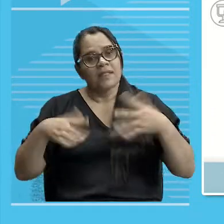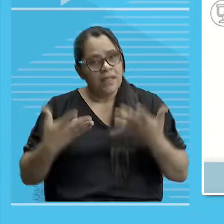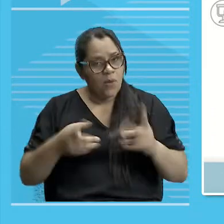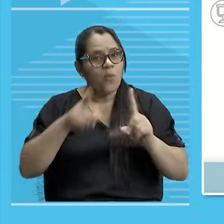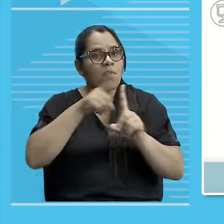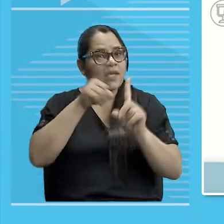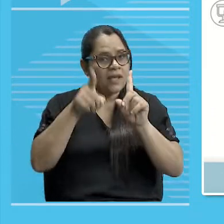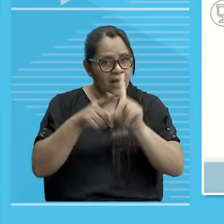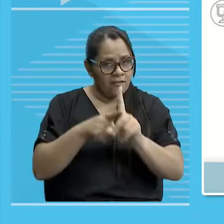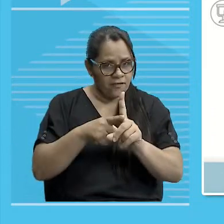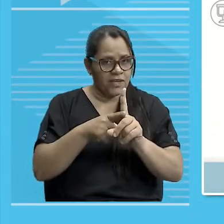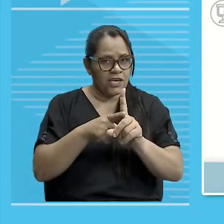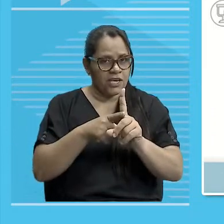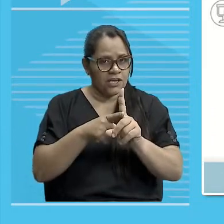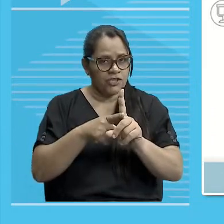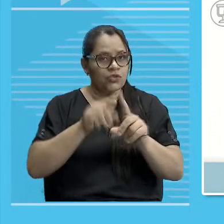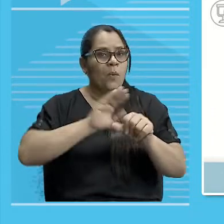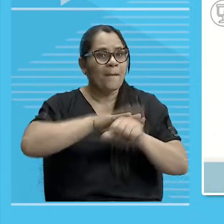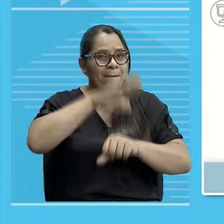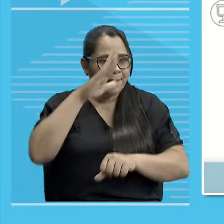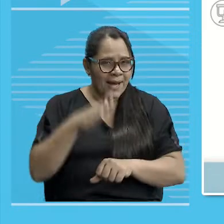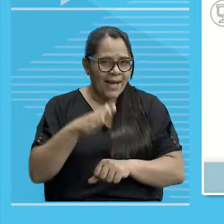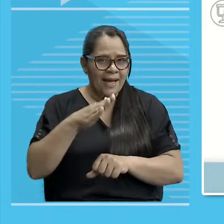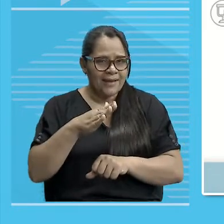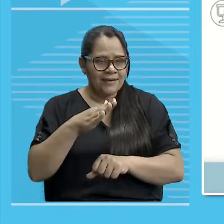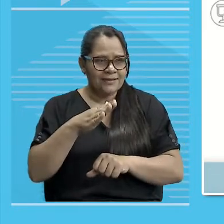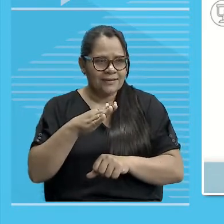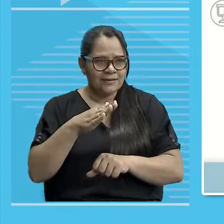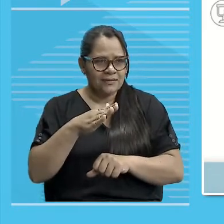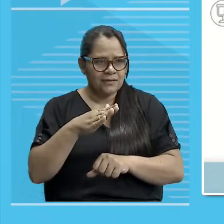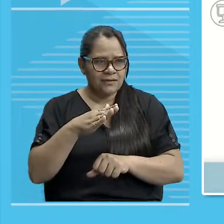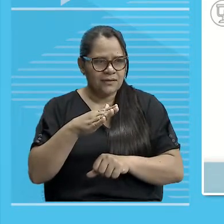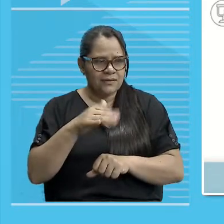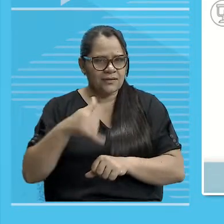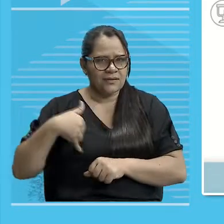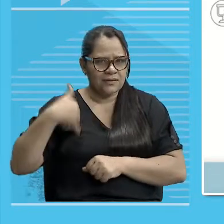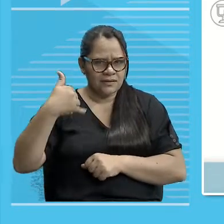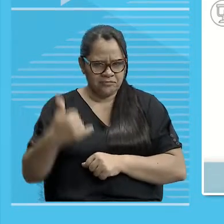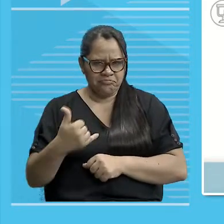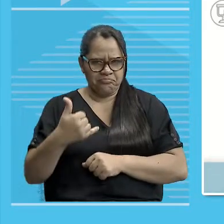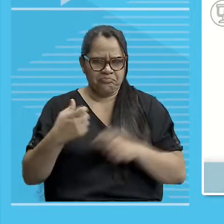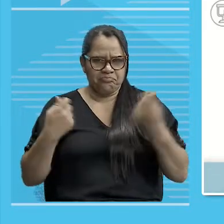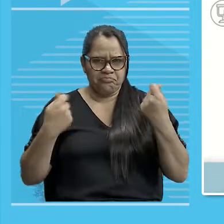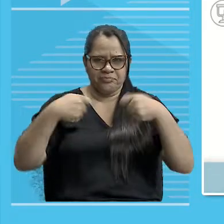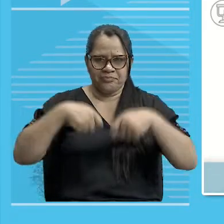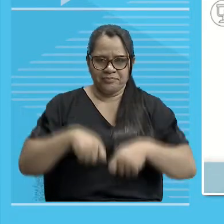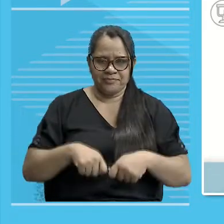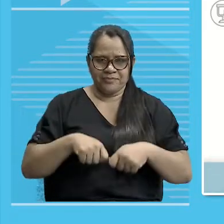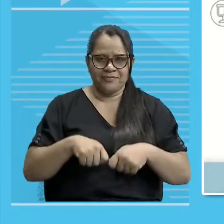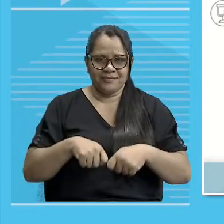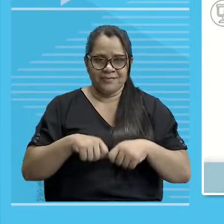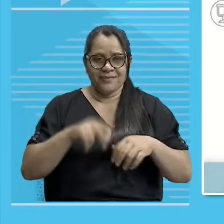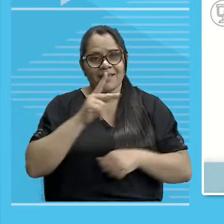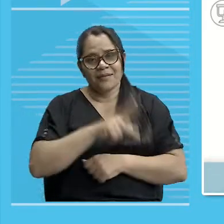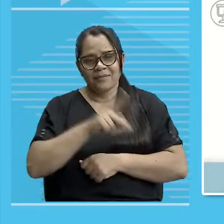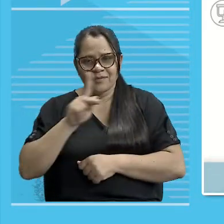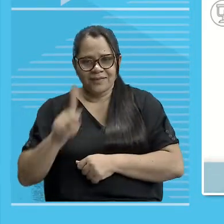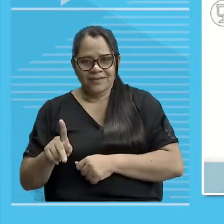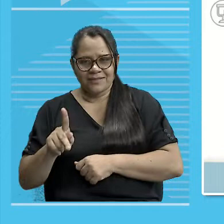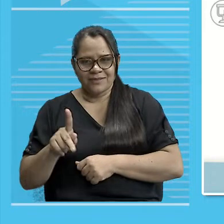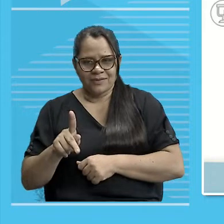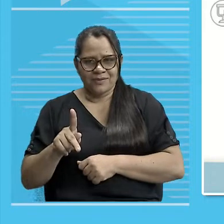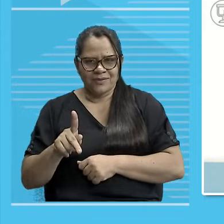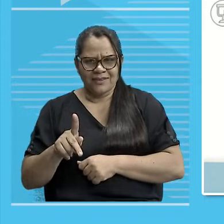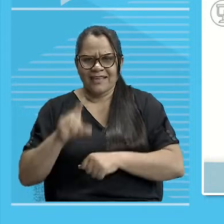engravide o mais cedo possível. Professor, pelo amor de Deus, que